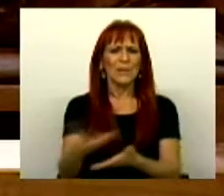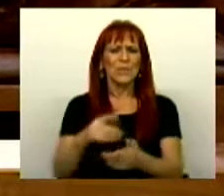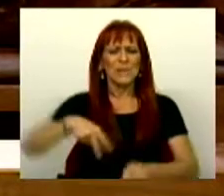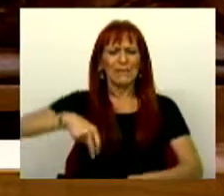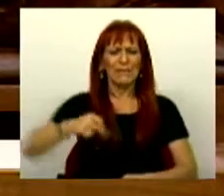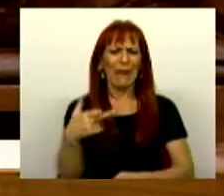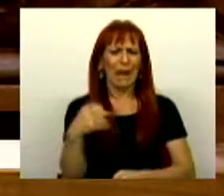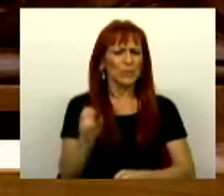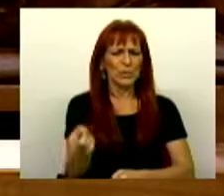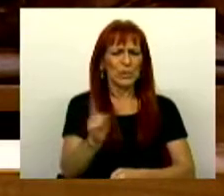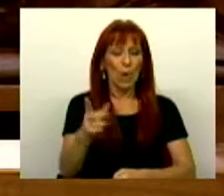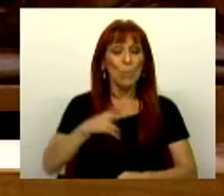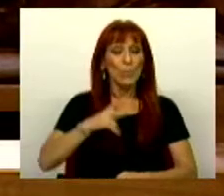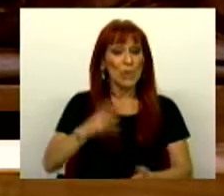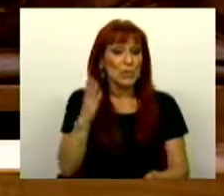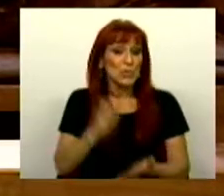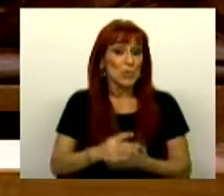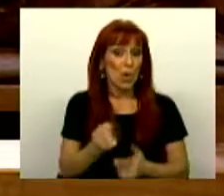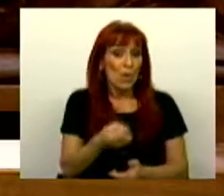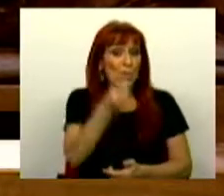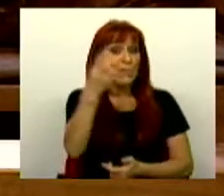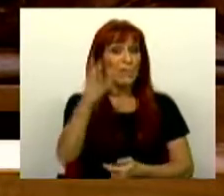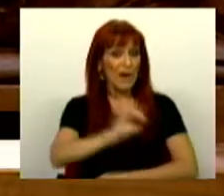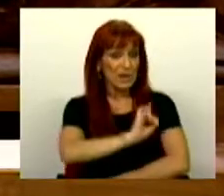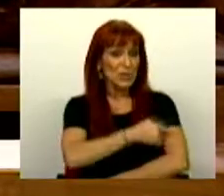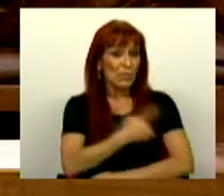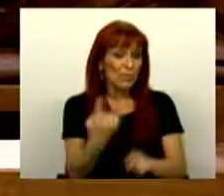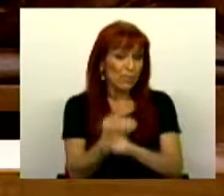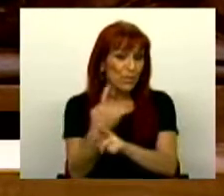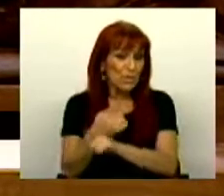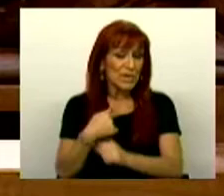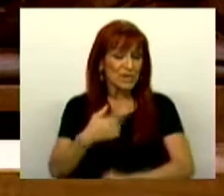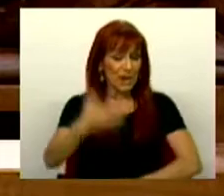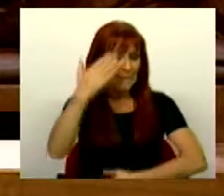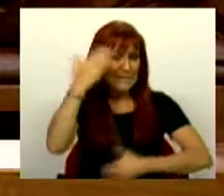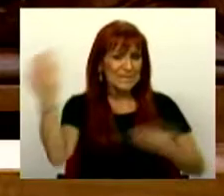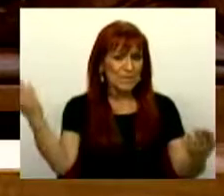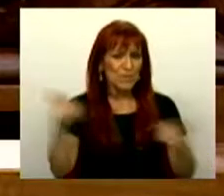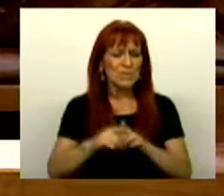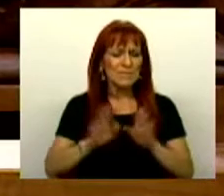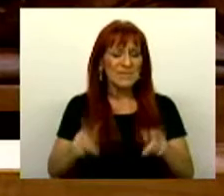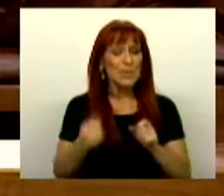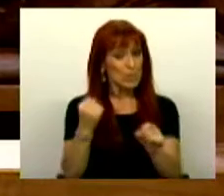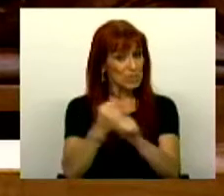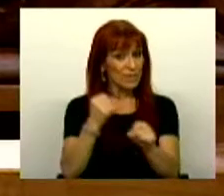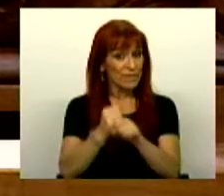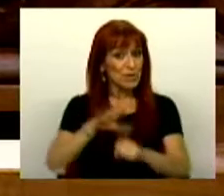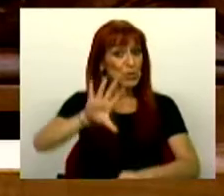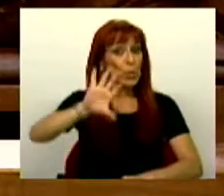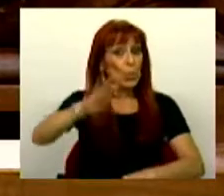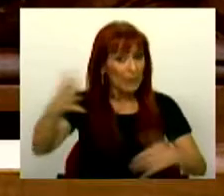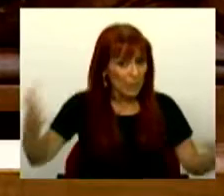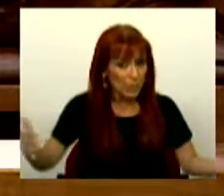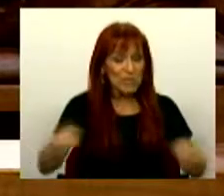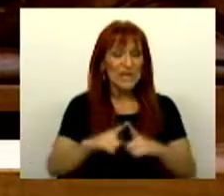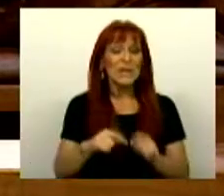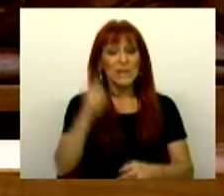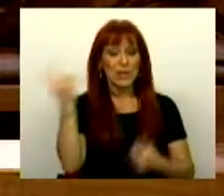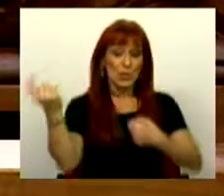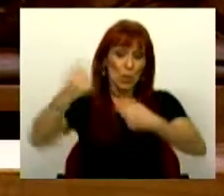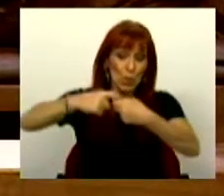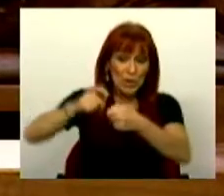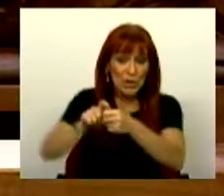NATO. Portugal tem apenas um conjunto de forças e de capacidades que devem estar ao serviço do país e dos seus aliados